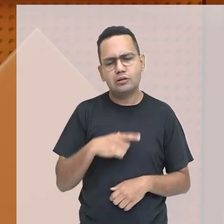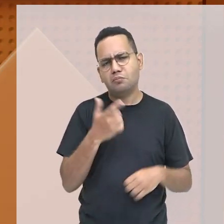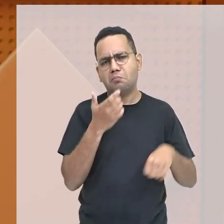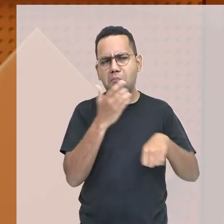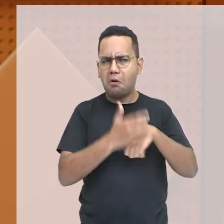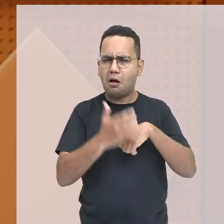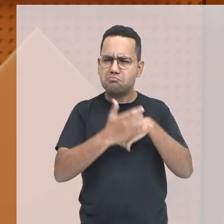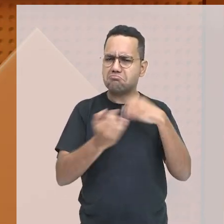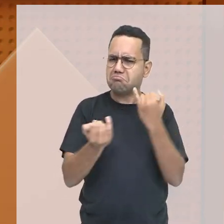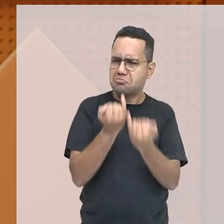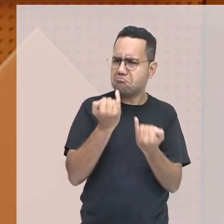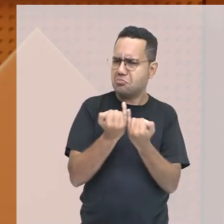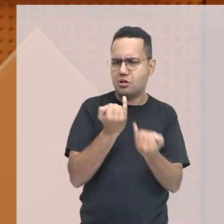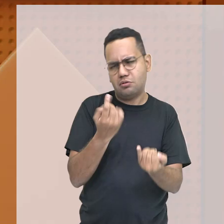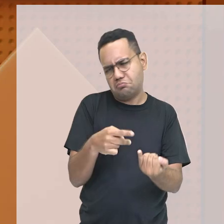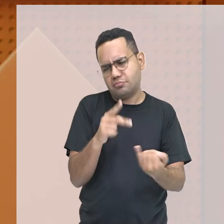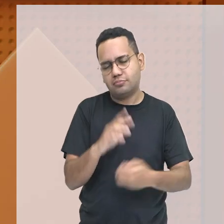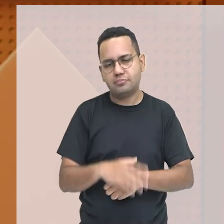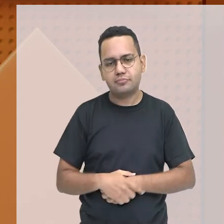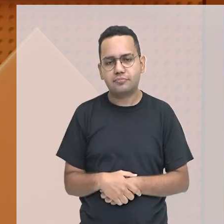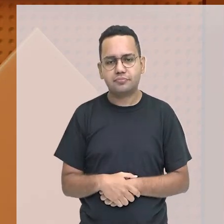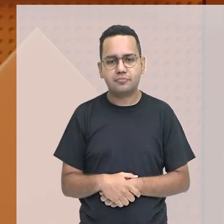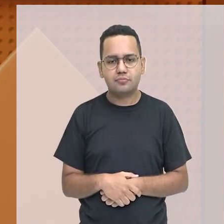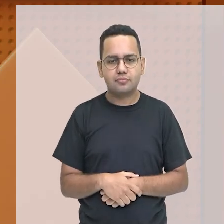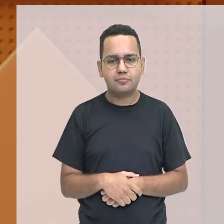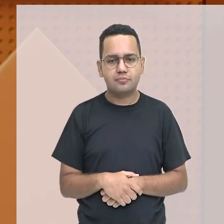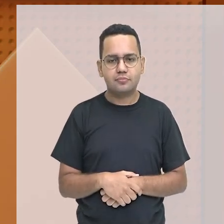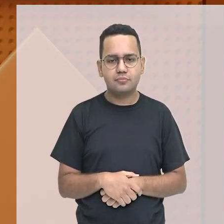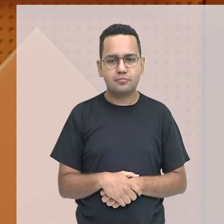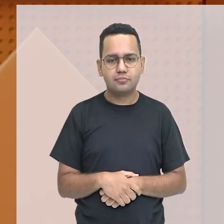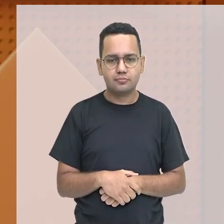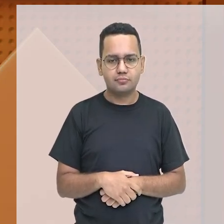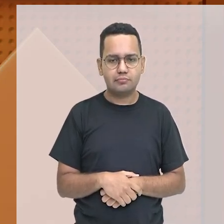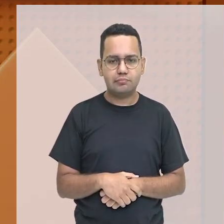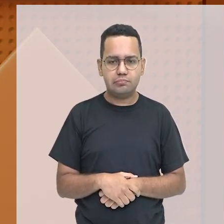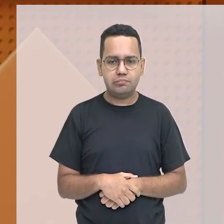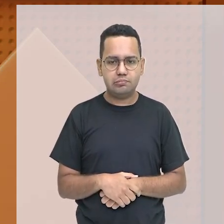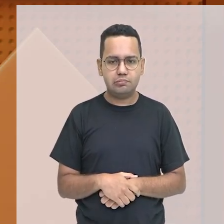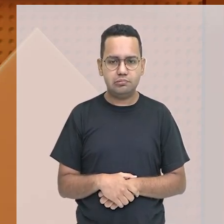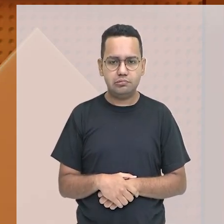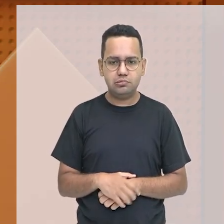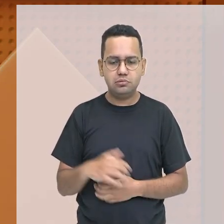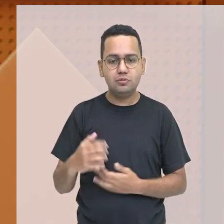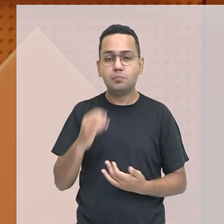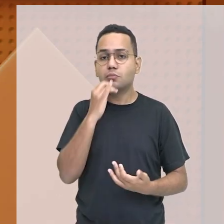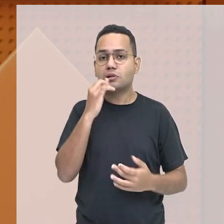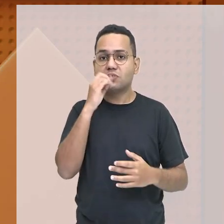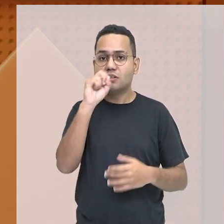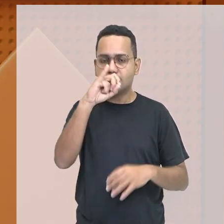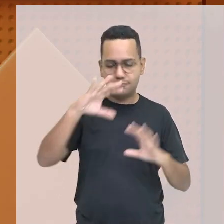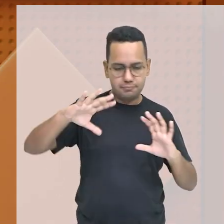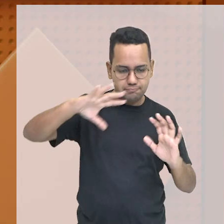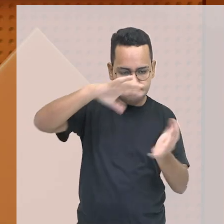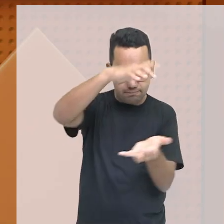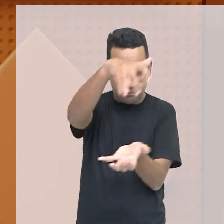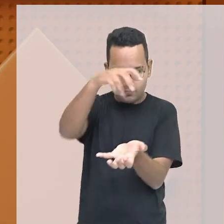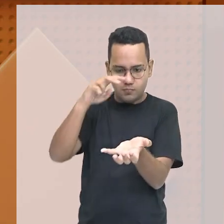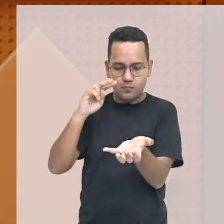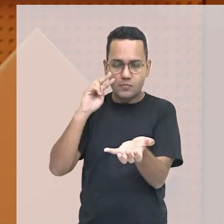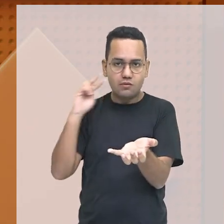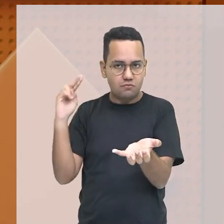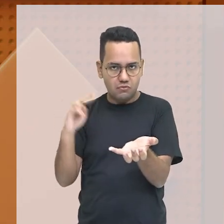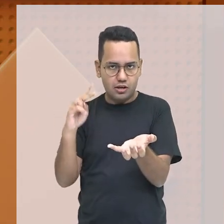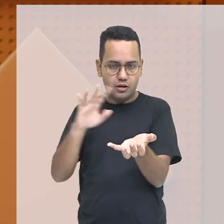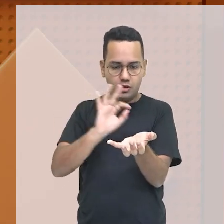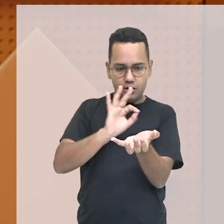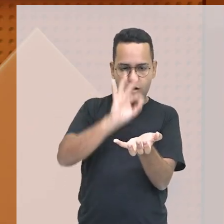Isso tem muito a ver, se você pegar um planisfério e olhar lá em que região do globo, em termos de latitude,